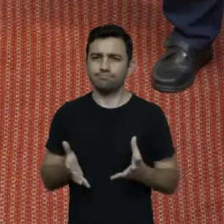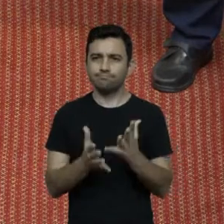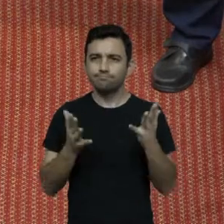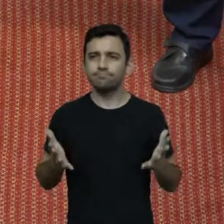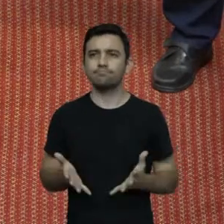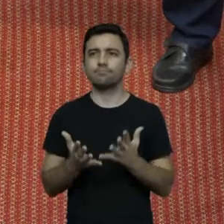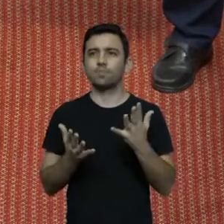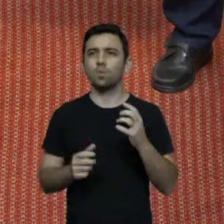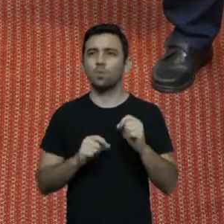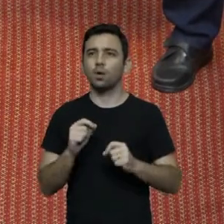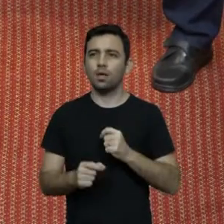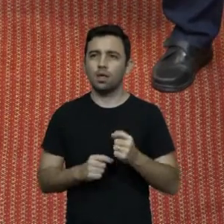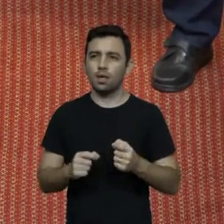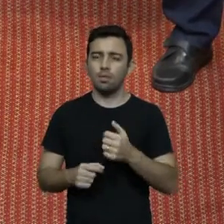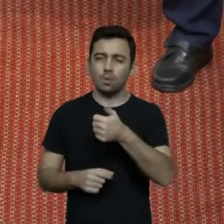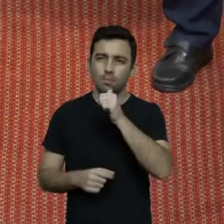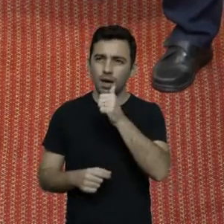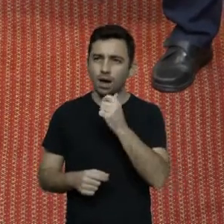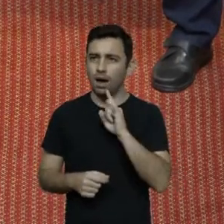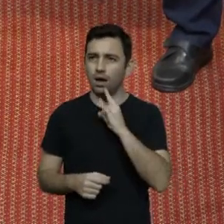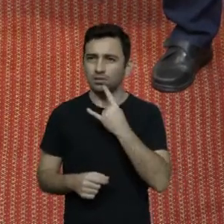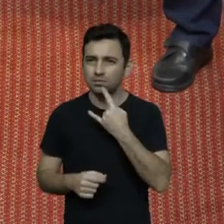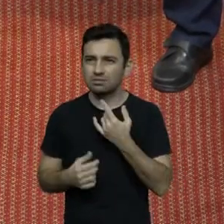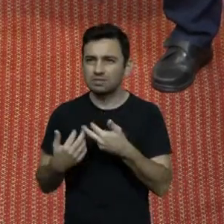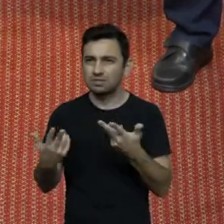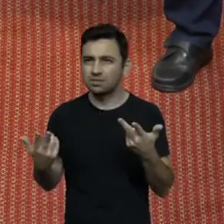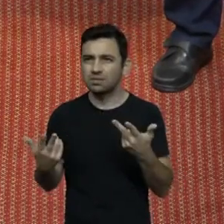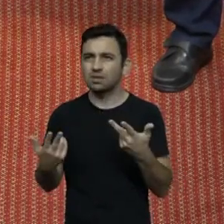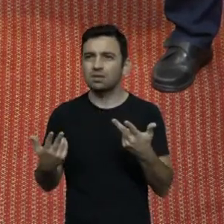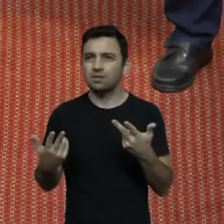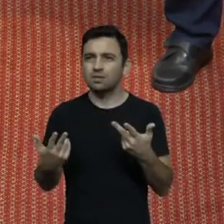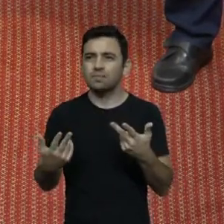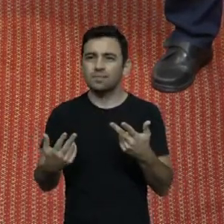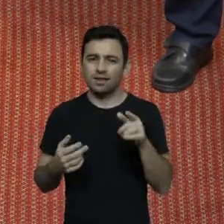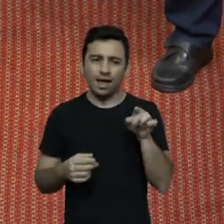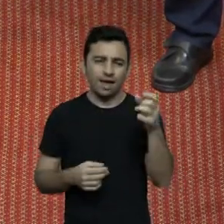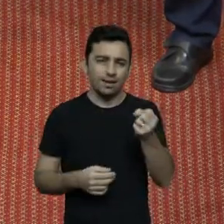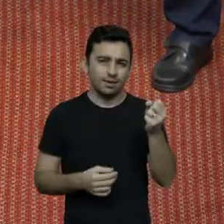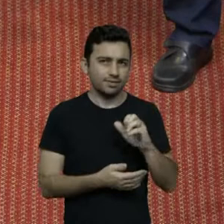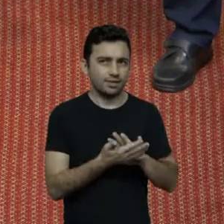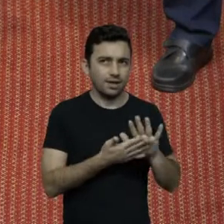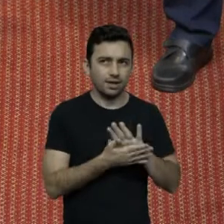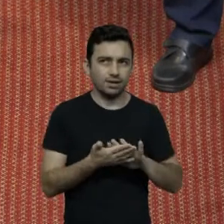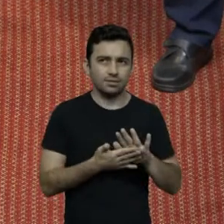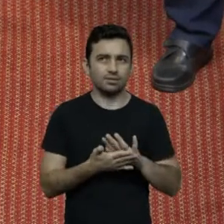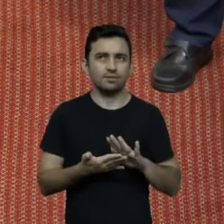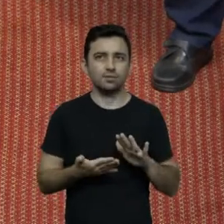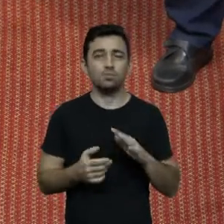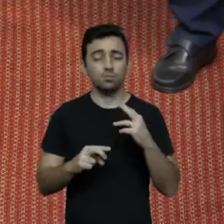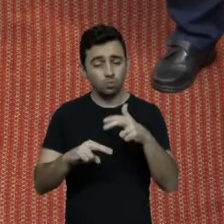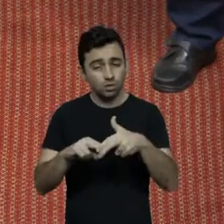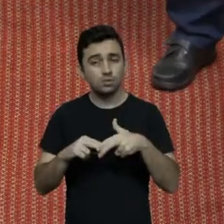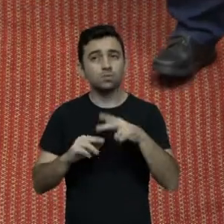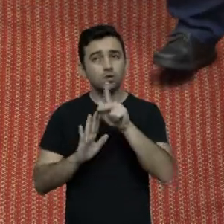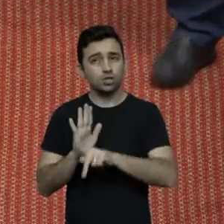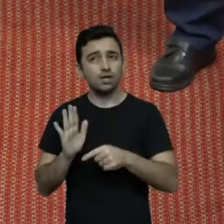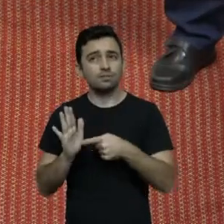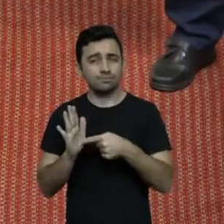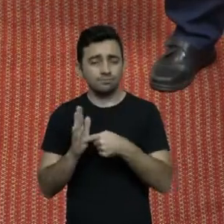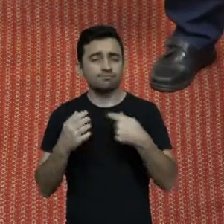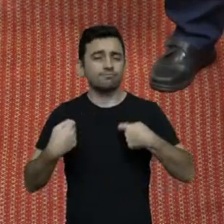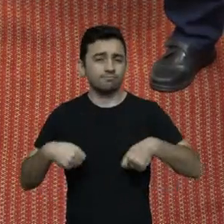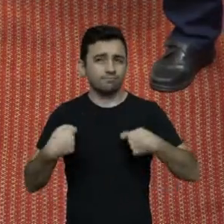a consumir álcool e não a consumir leite é por isso que o projeto precisa ser aprovado